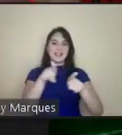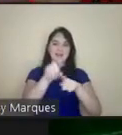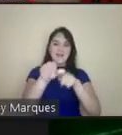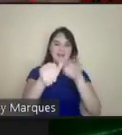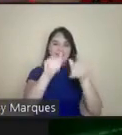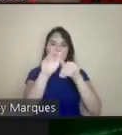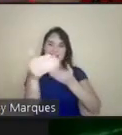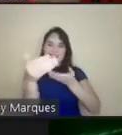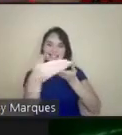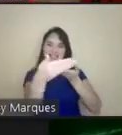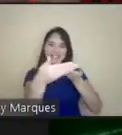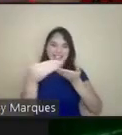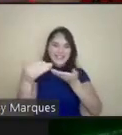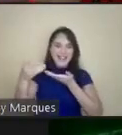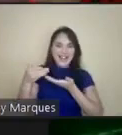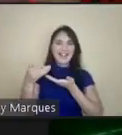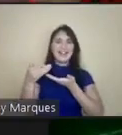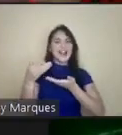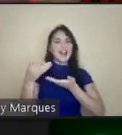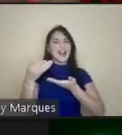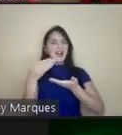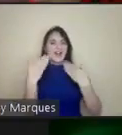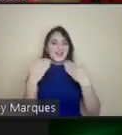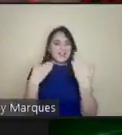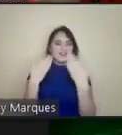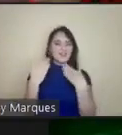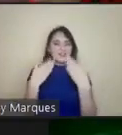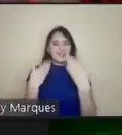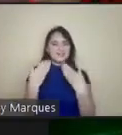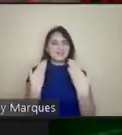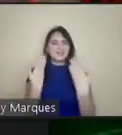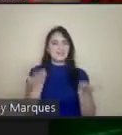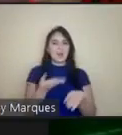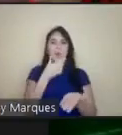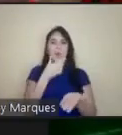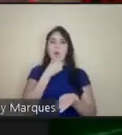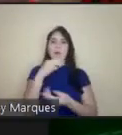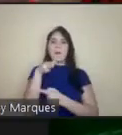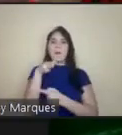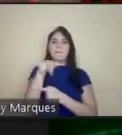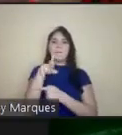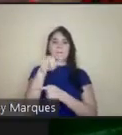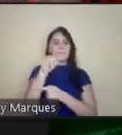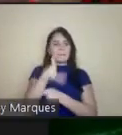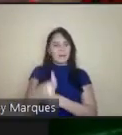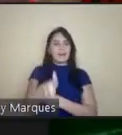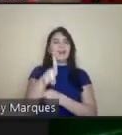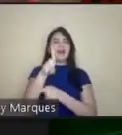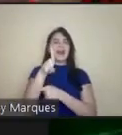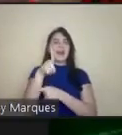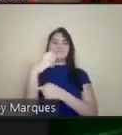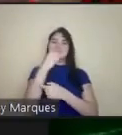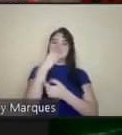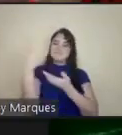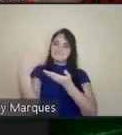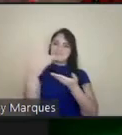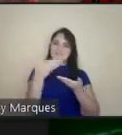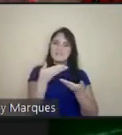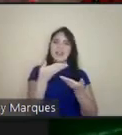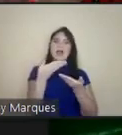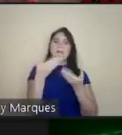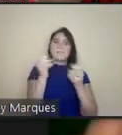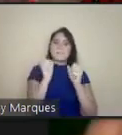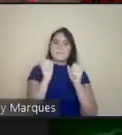nossa sala, a nossa conversa, e Mirdá, venha para cá e conte um pouco aí da sua história,